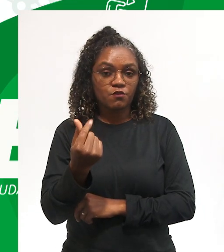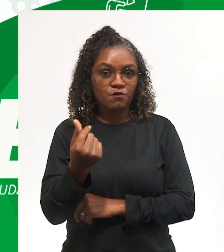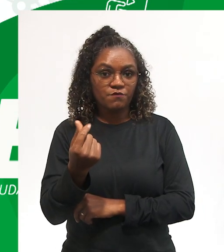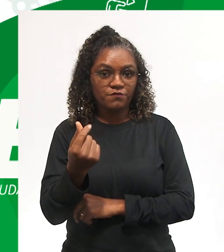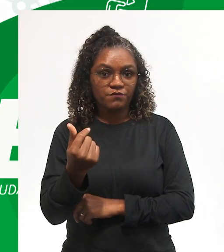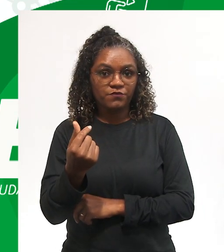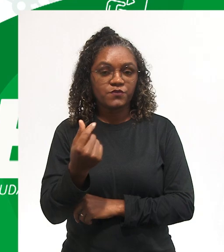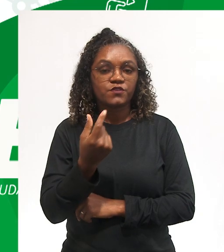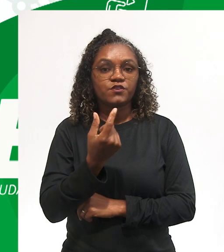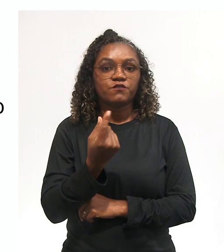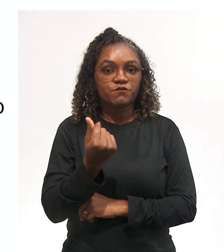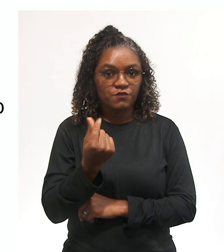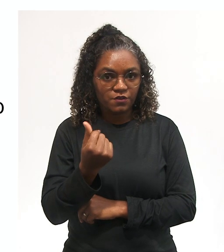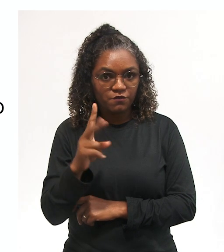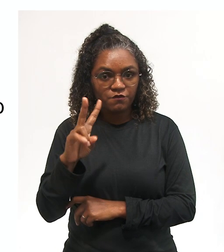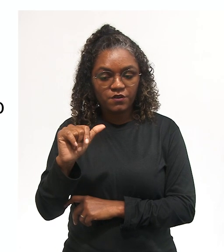simples.